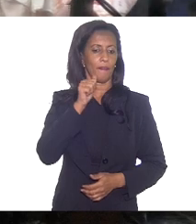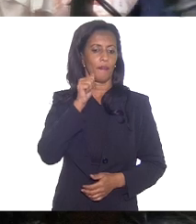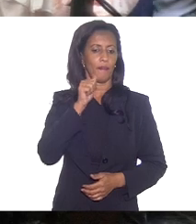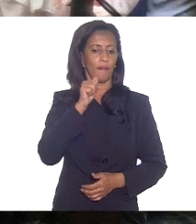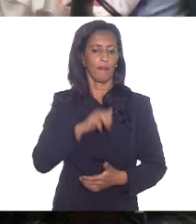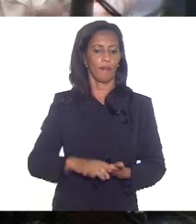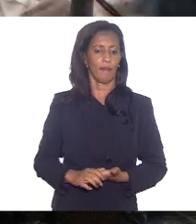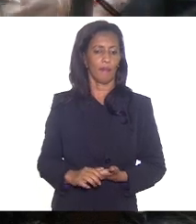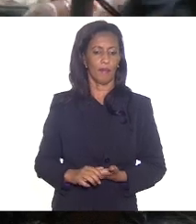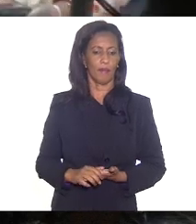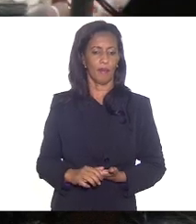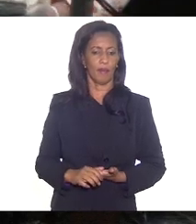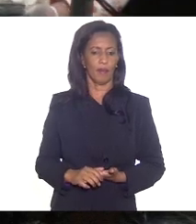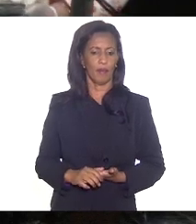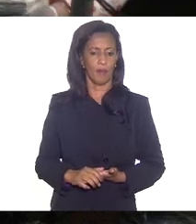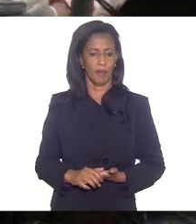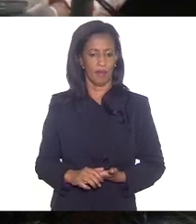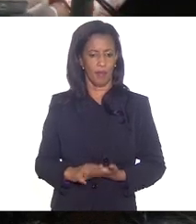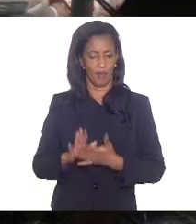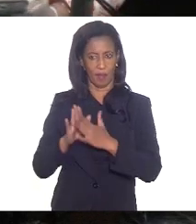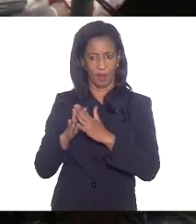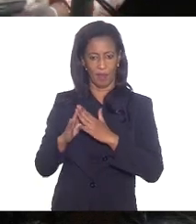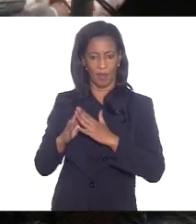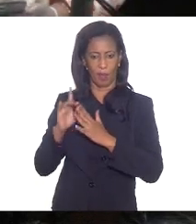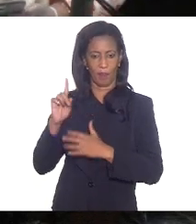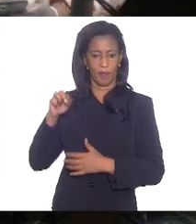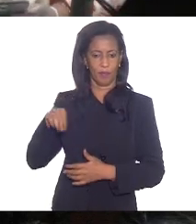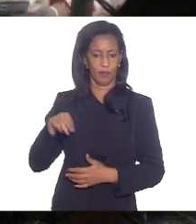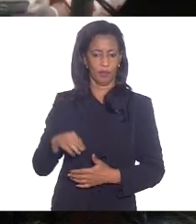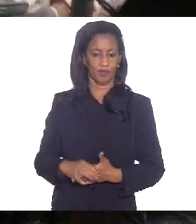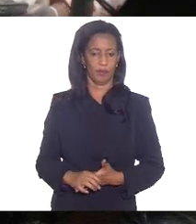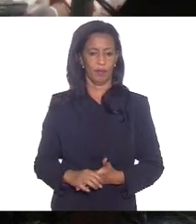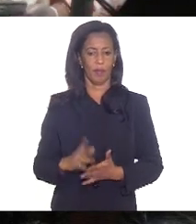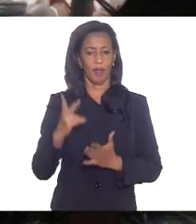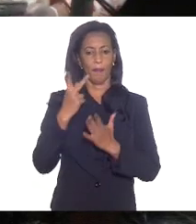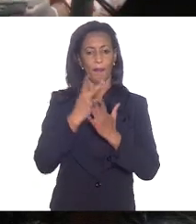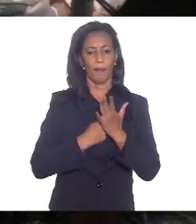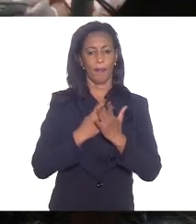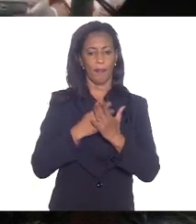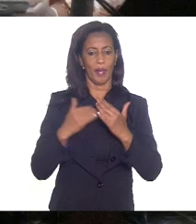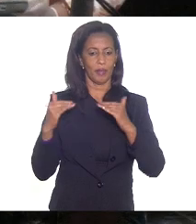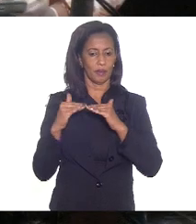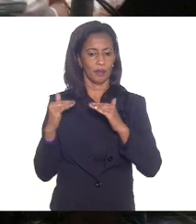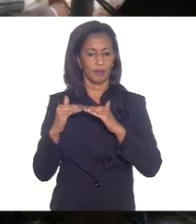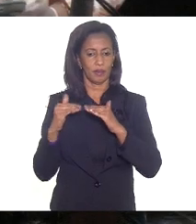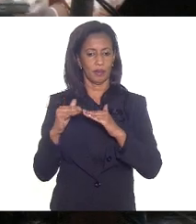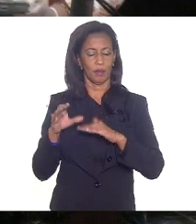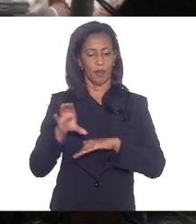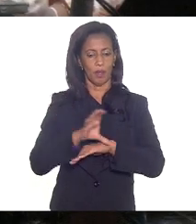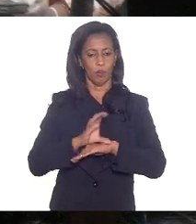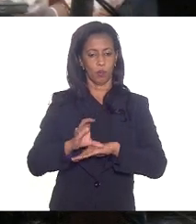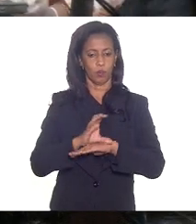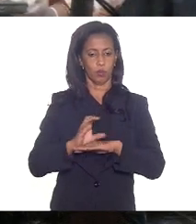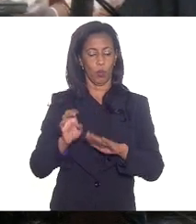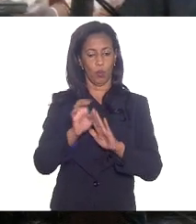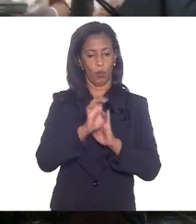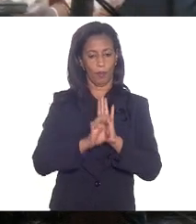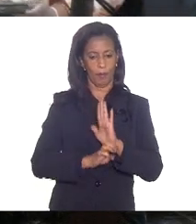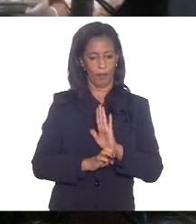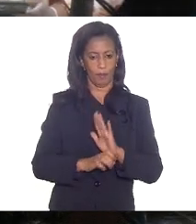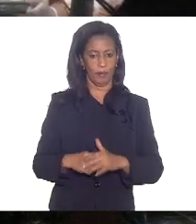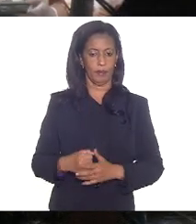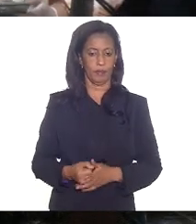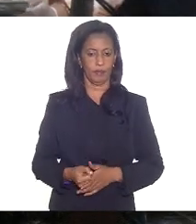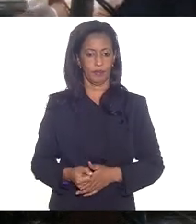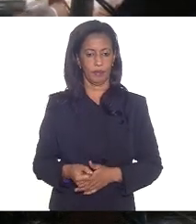agentes femininos. Pela ordem. Um instante, por favor. Pareceres da Comissão de Constituição e Justiça pela constitucionalidade com emenda